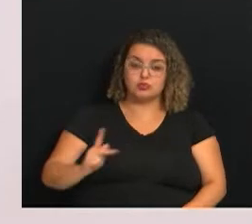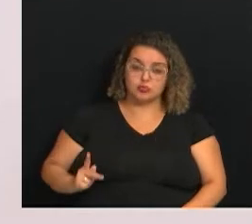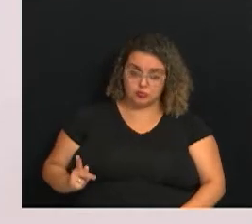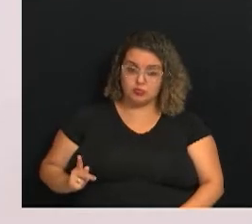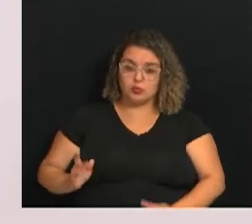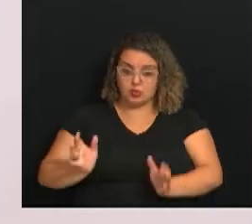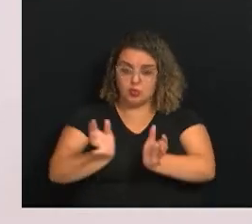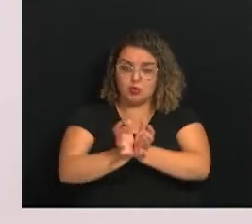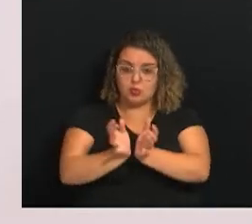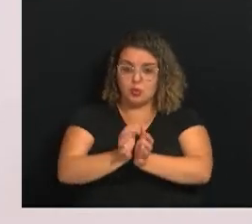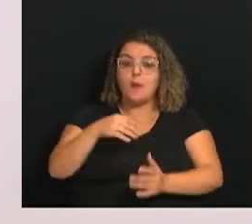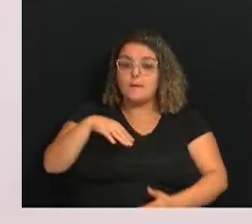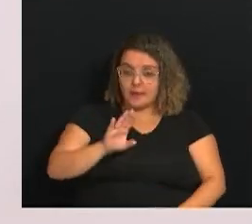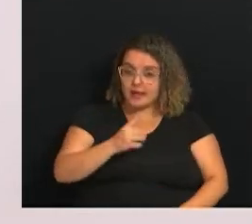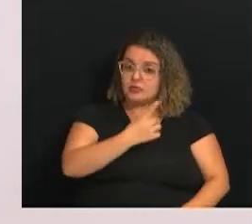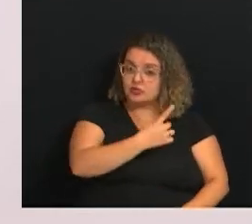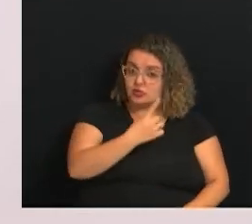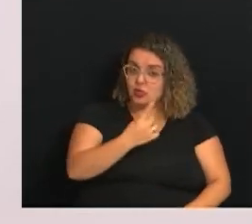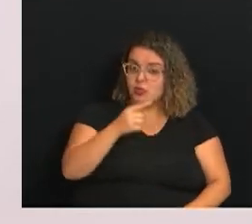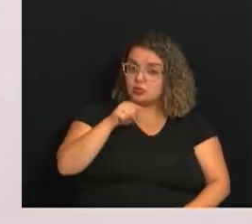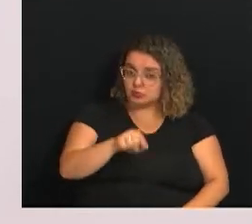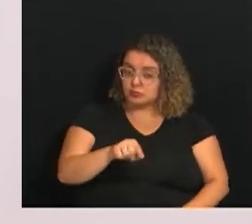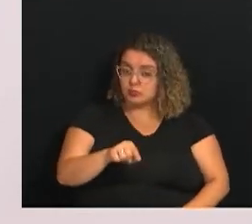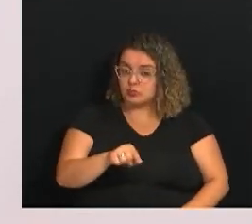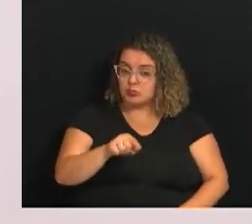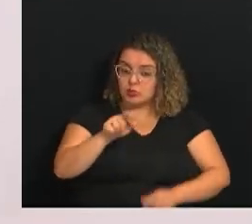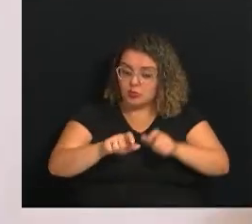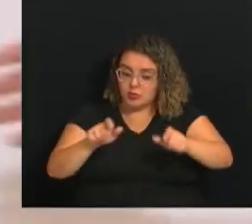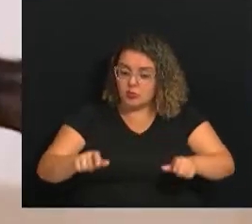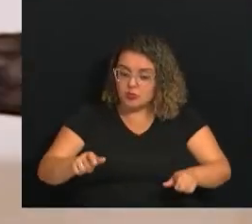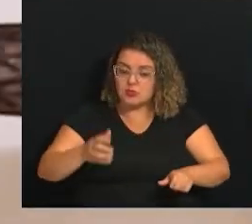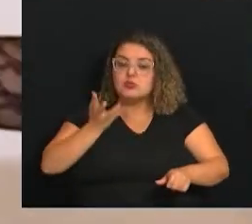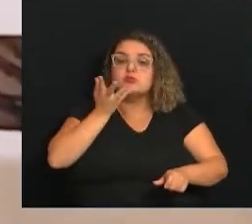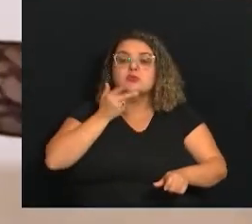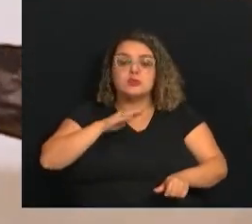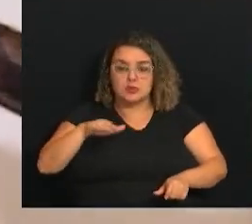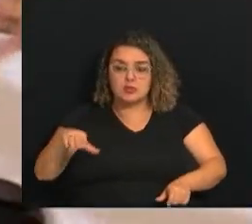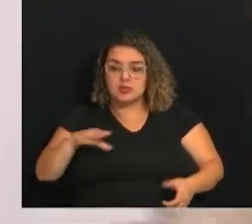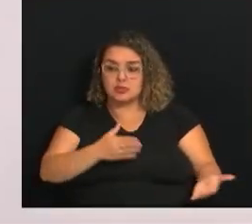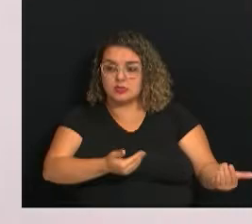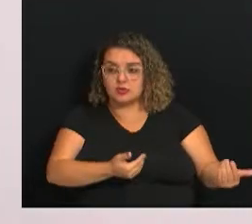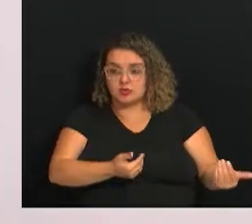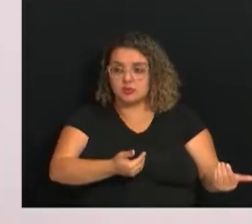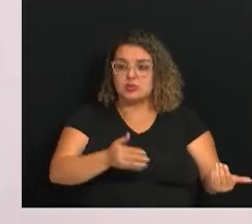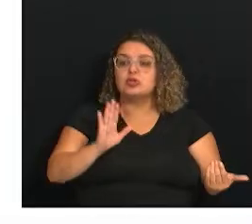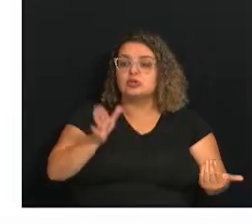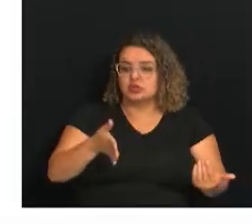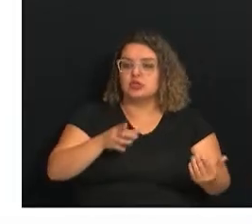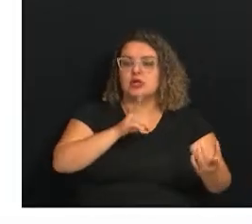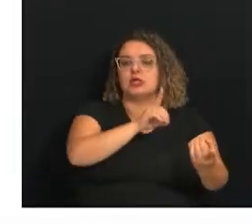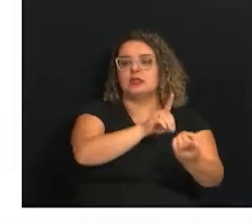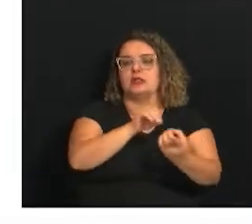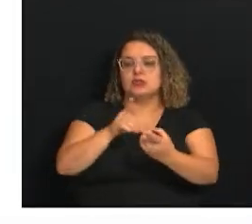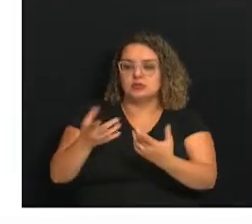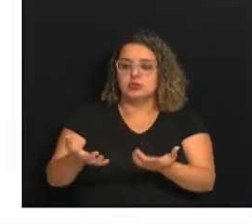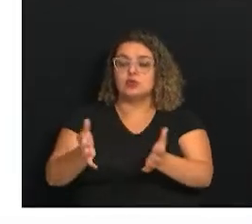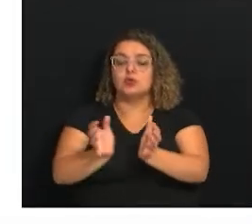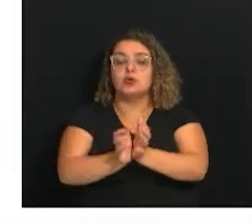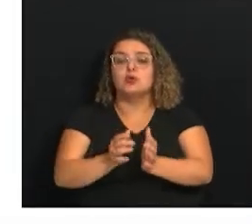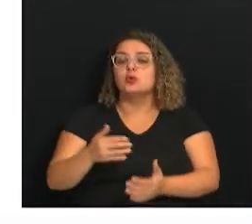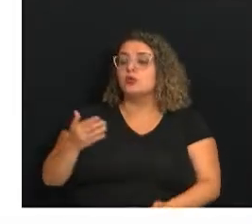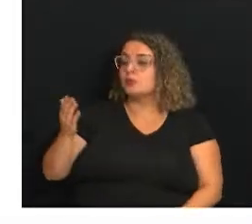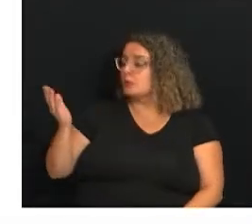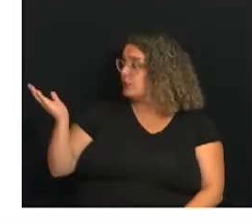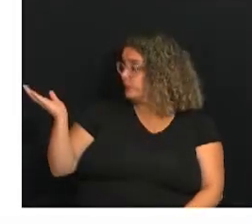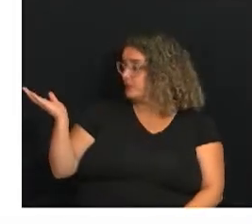de 11 mil crianças e jovens em situação de vulnerabilidade social já foram atendidos. O Grupo Primavera, que